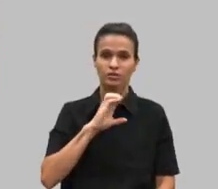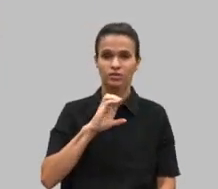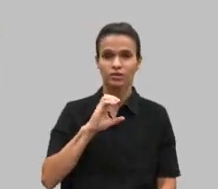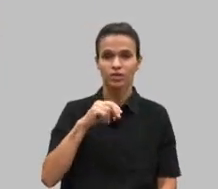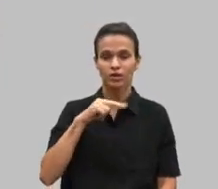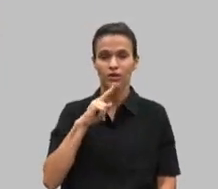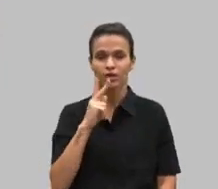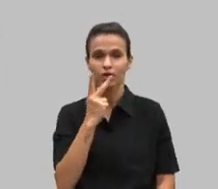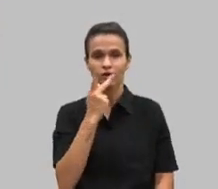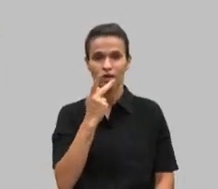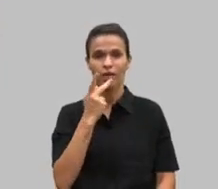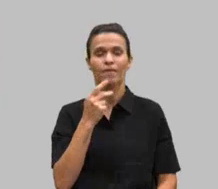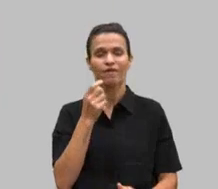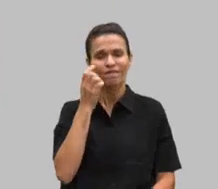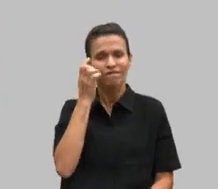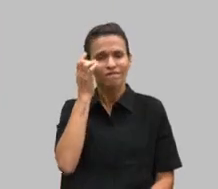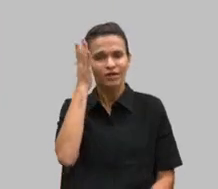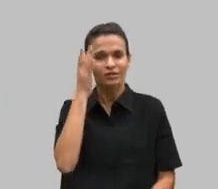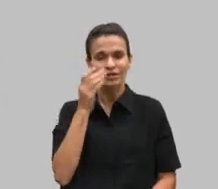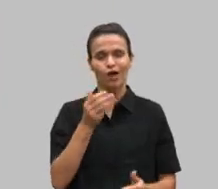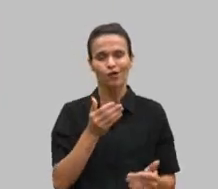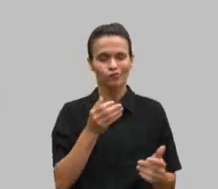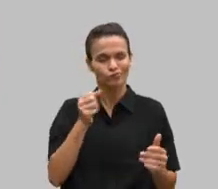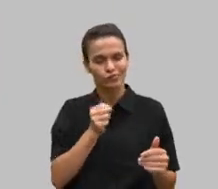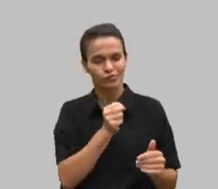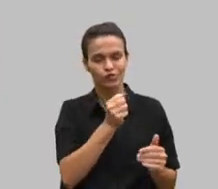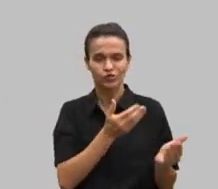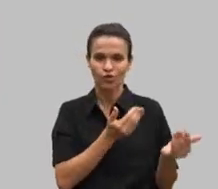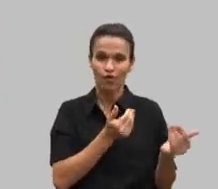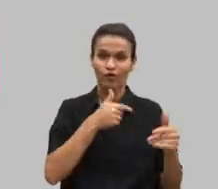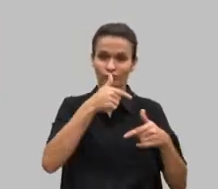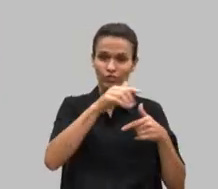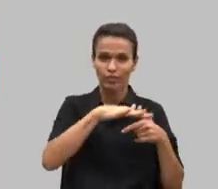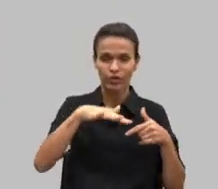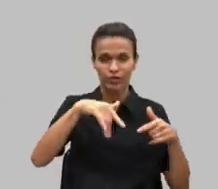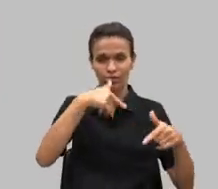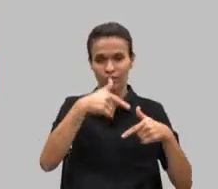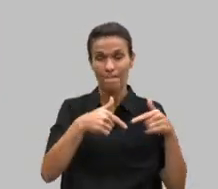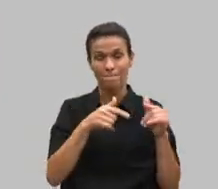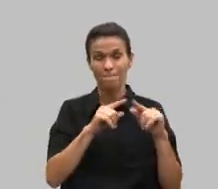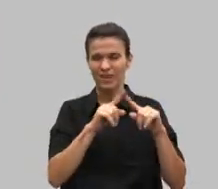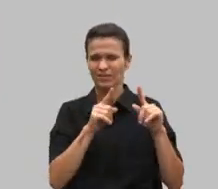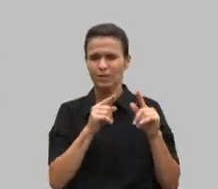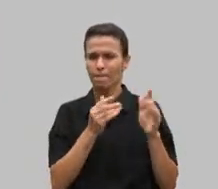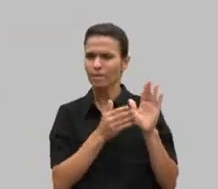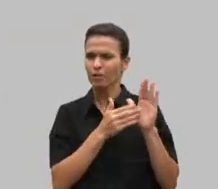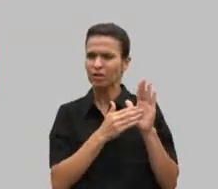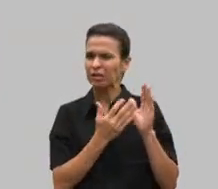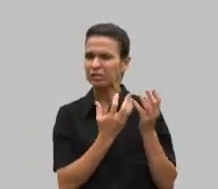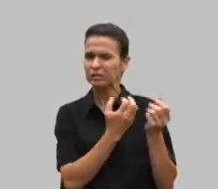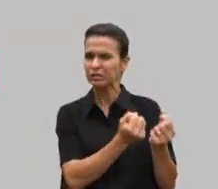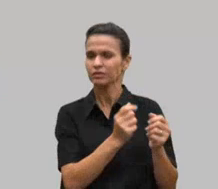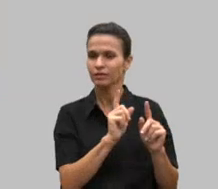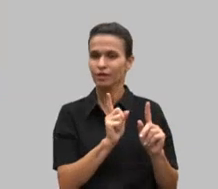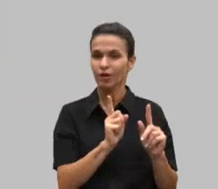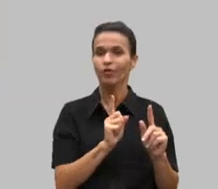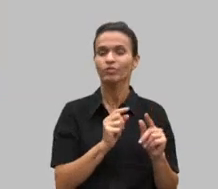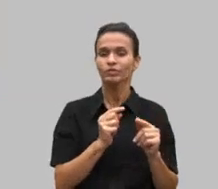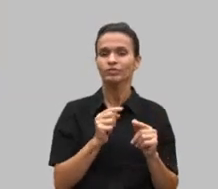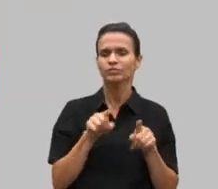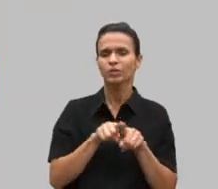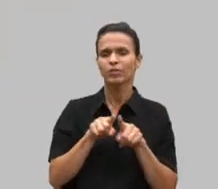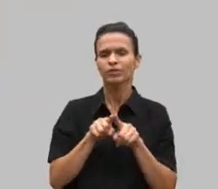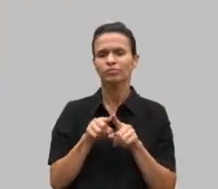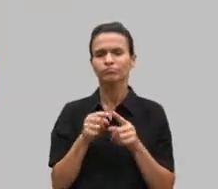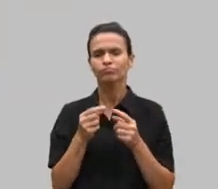do jovem no mercado de trabalho porém essa foi uma proposta não priorizada também foi muito relevante a discussão sobre a proposta